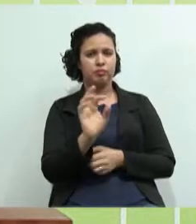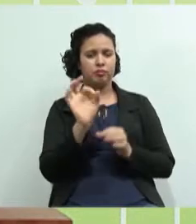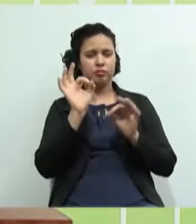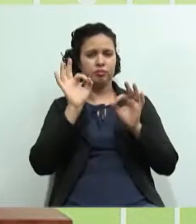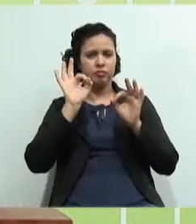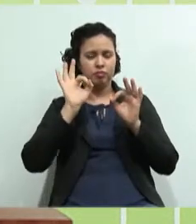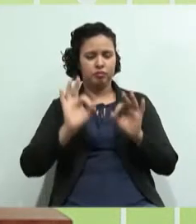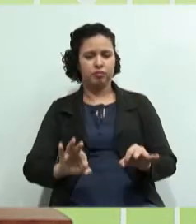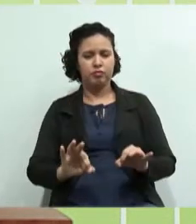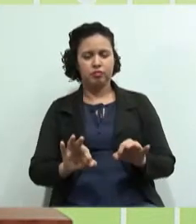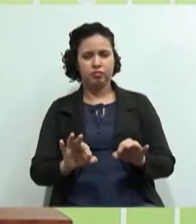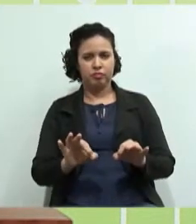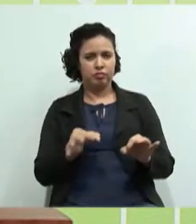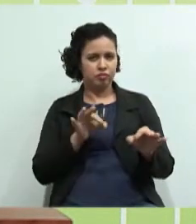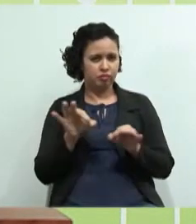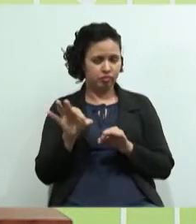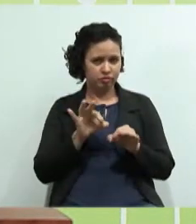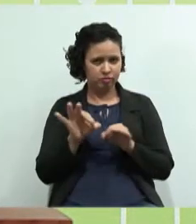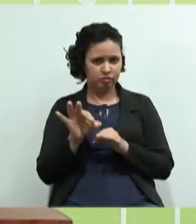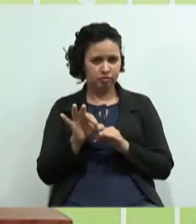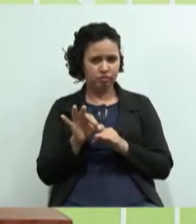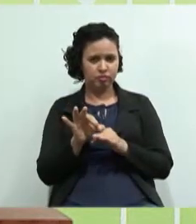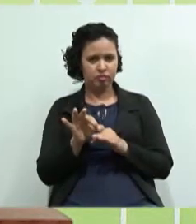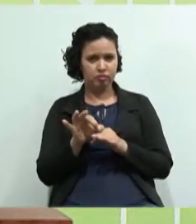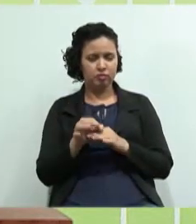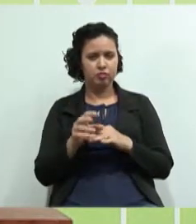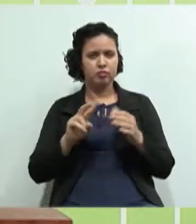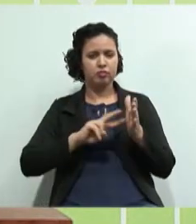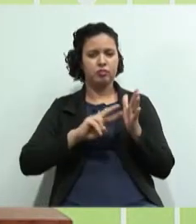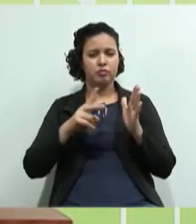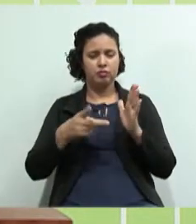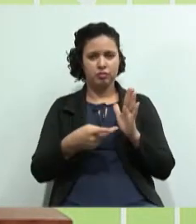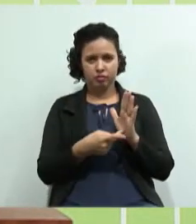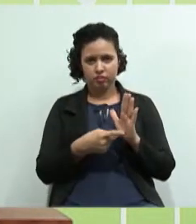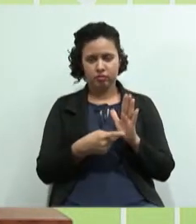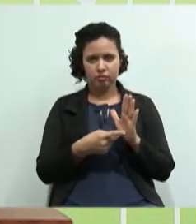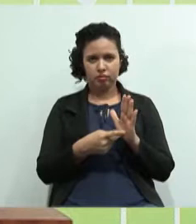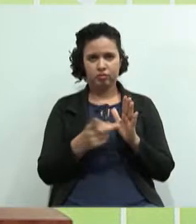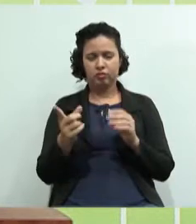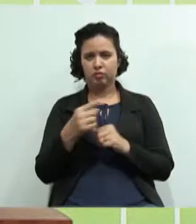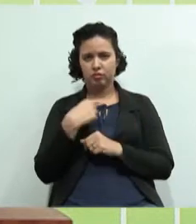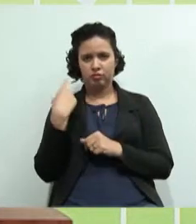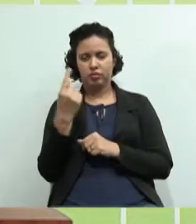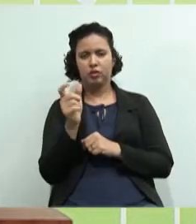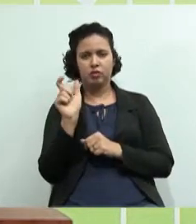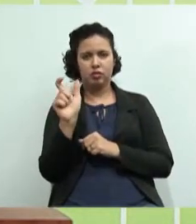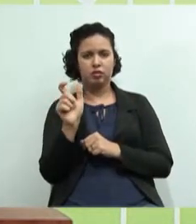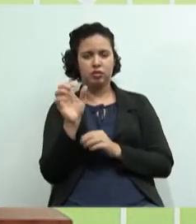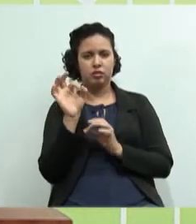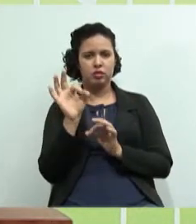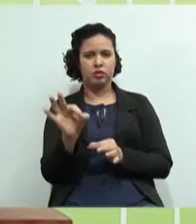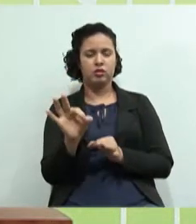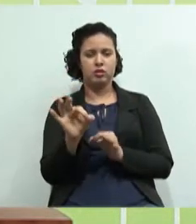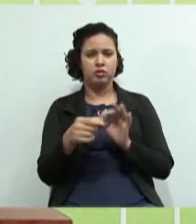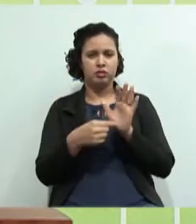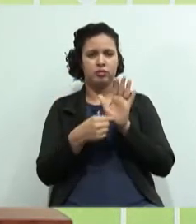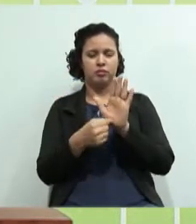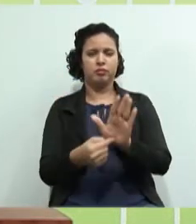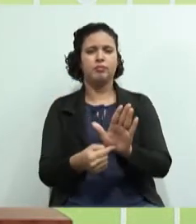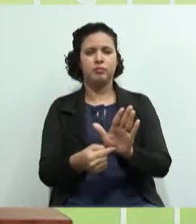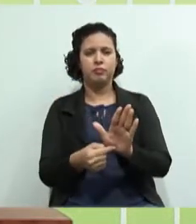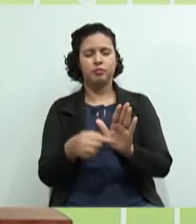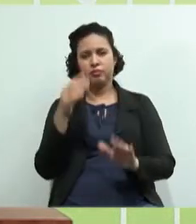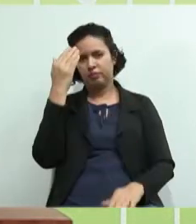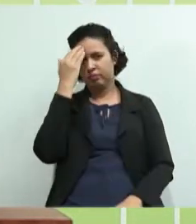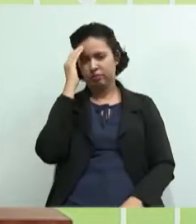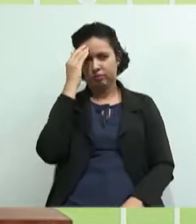com aquilo que nós planejamos aqui, tá? Isso significa dizer que as nossas palavras-chave que foram passadas para vocês, vocês estão